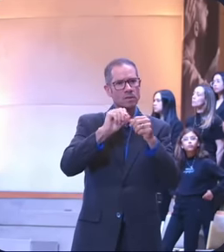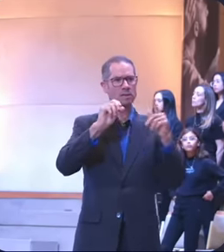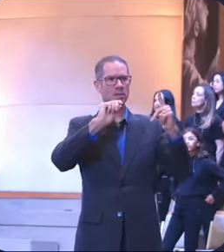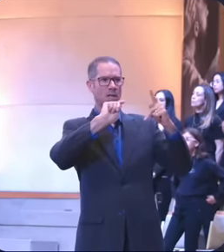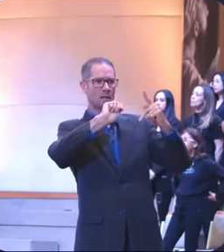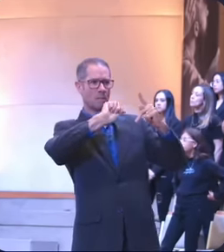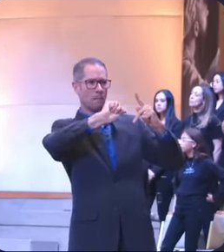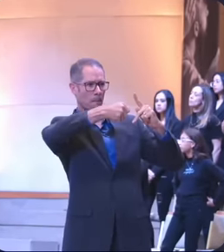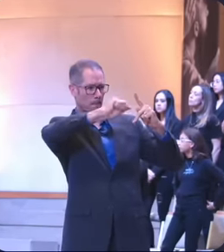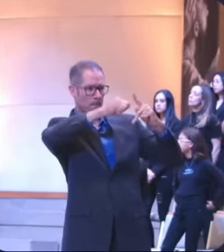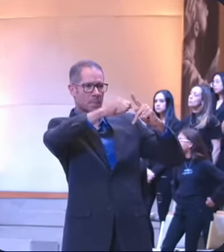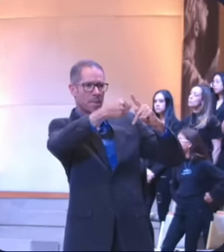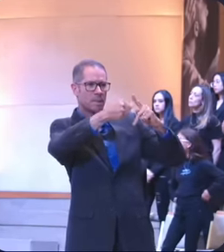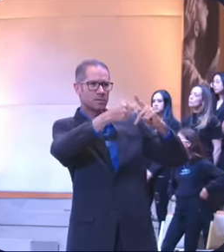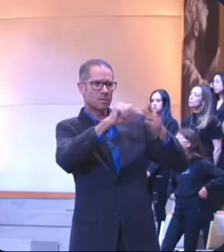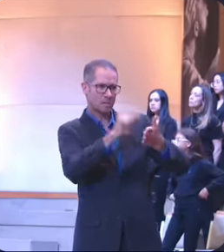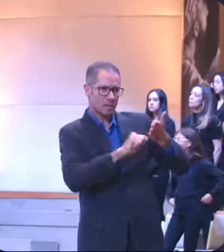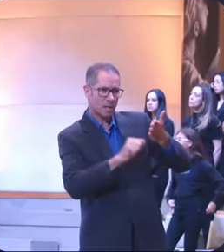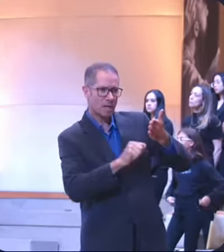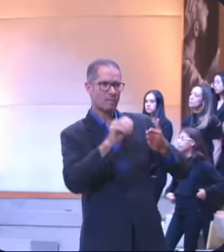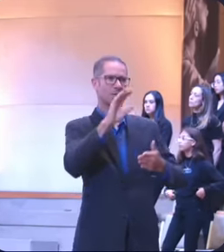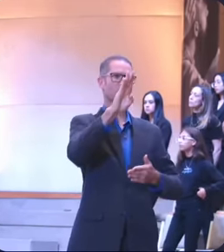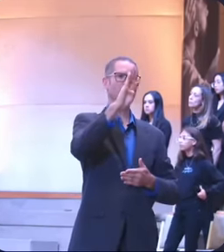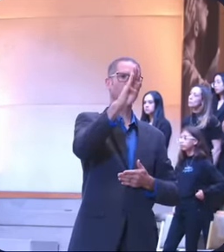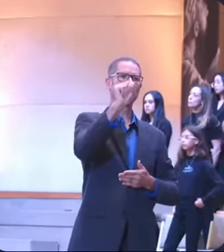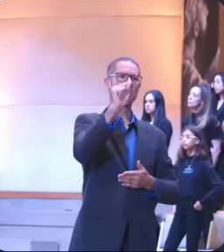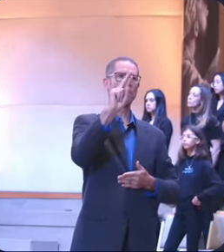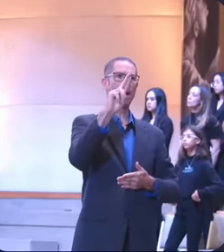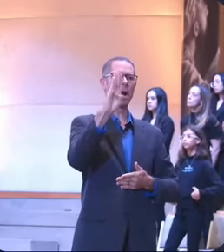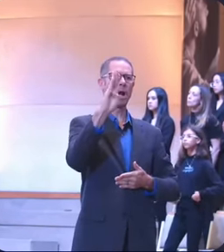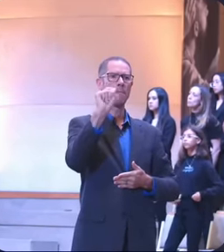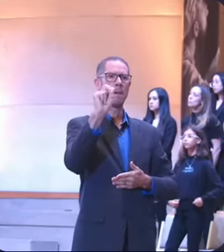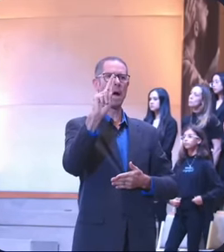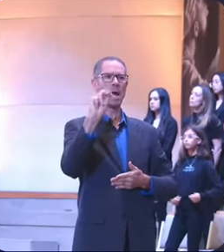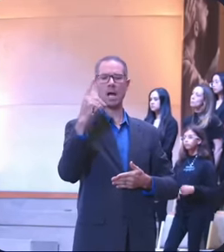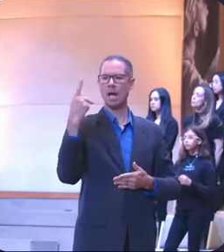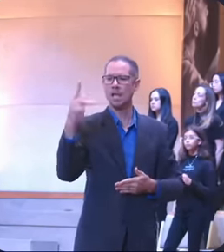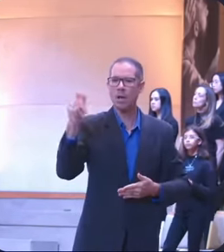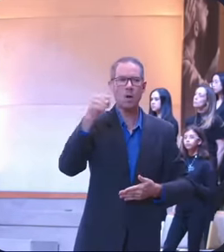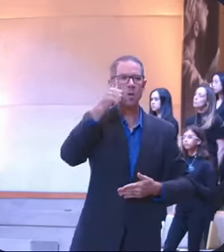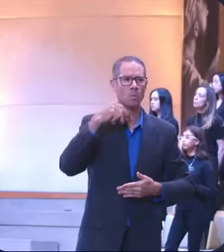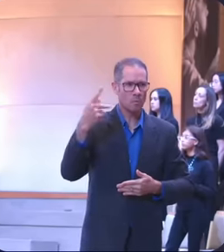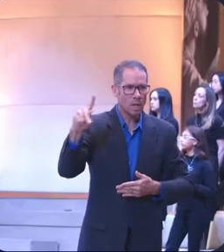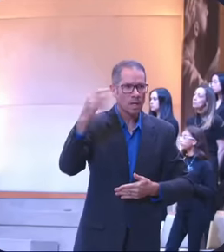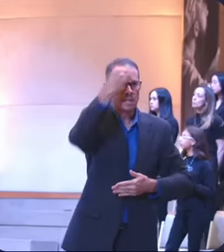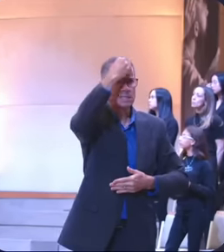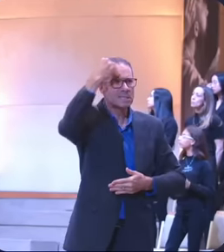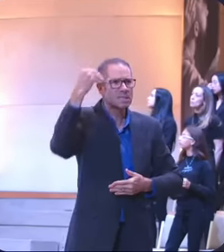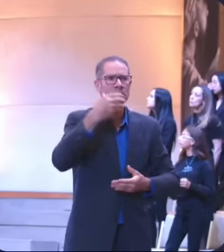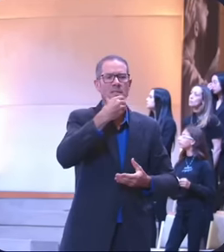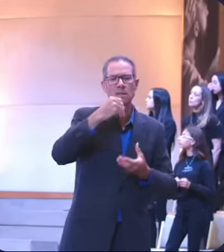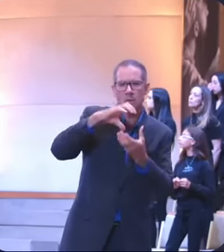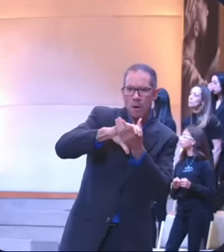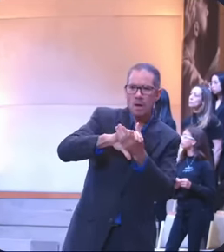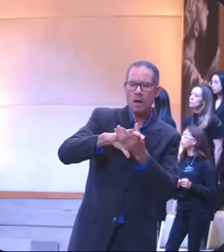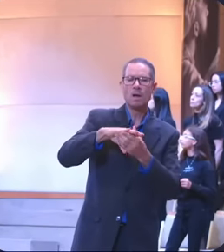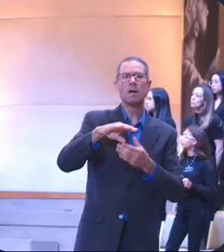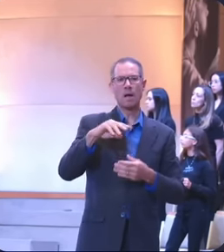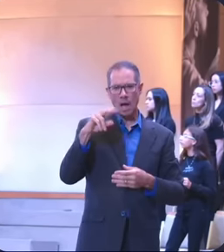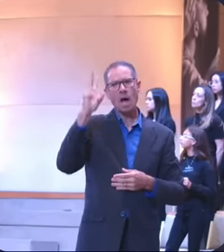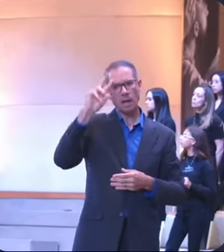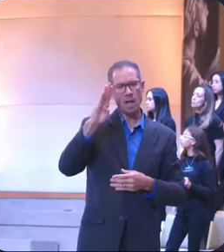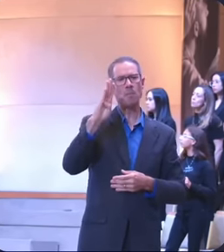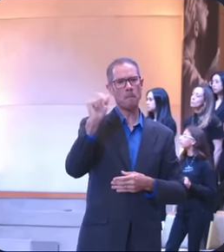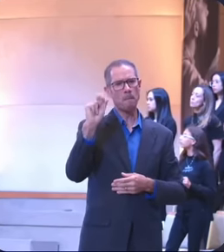ou fizer qualquer coisa, escreve lá, Bárbara, é o nome dela, tá? Eu esqueci o nome do marido dela, mas Bárbara eu lembro,